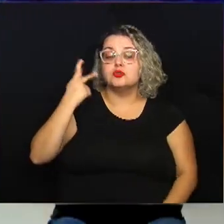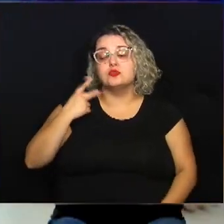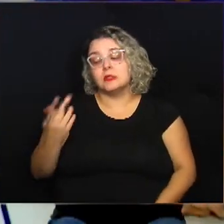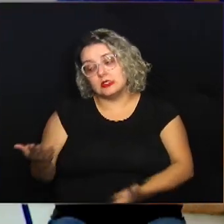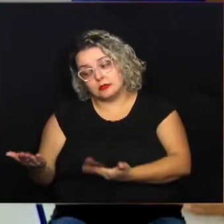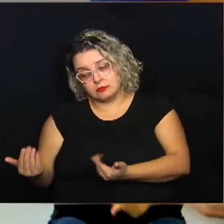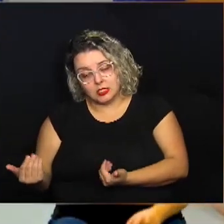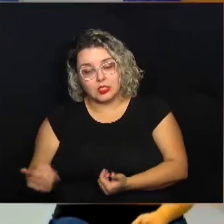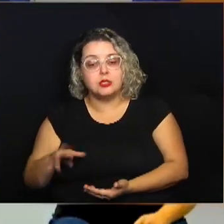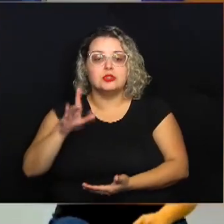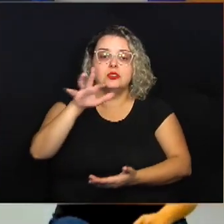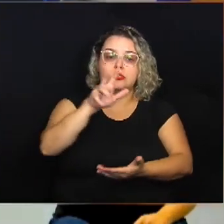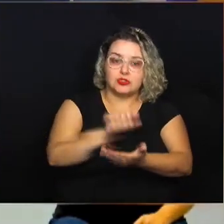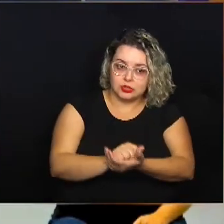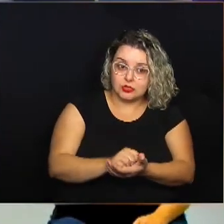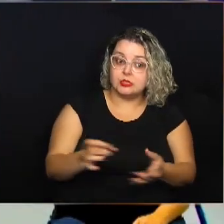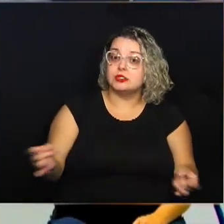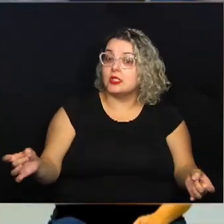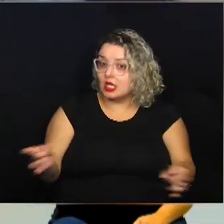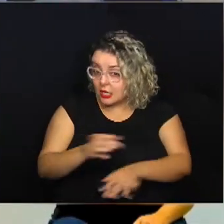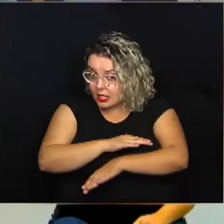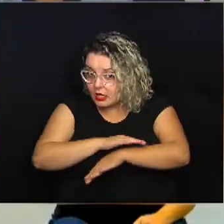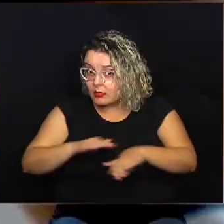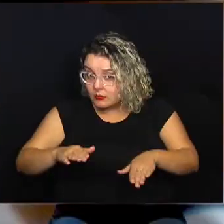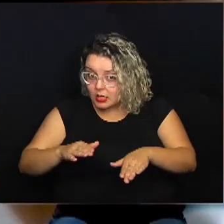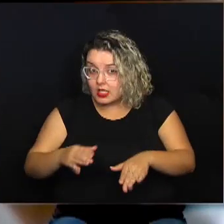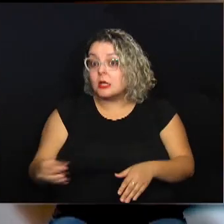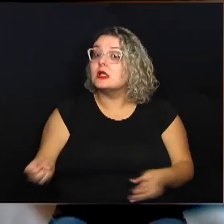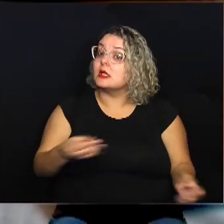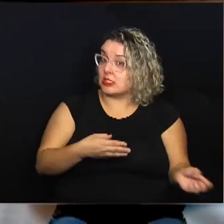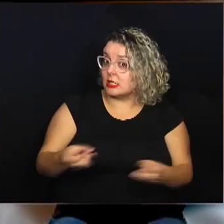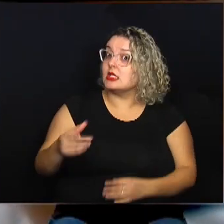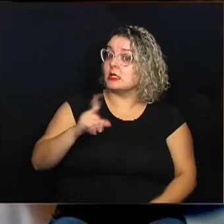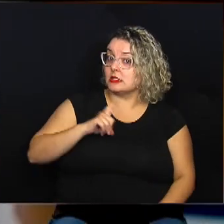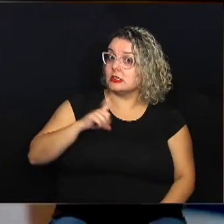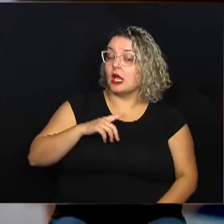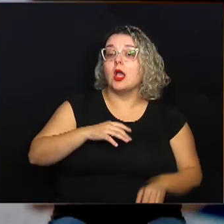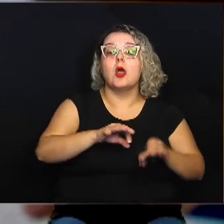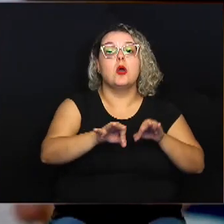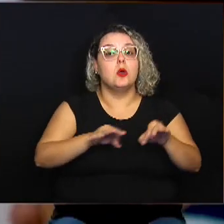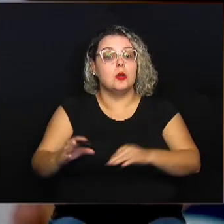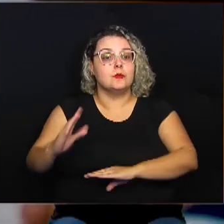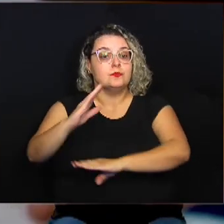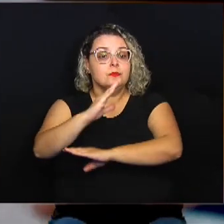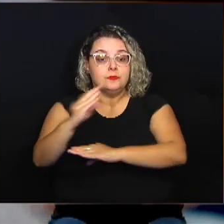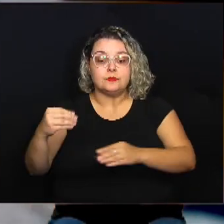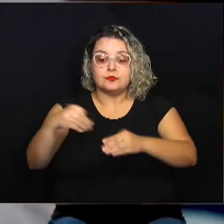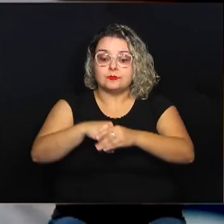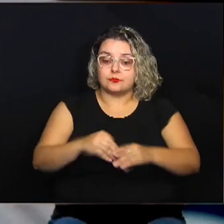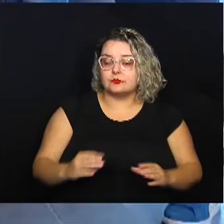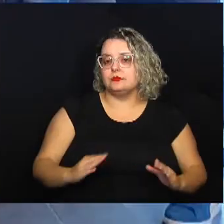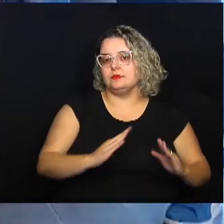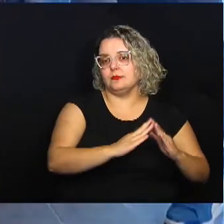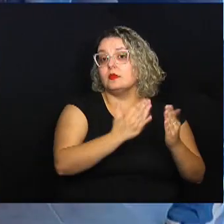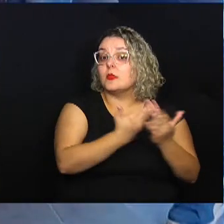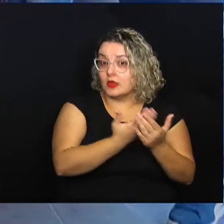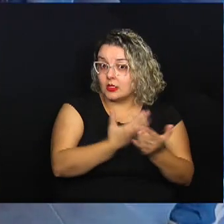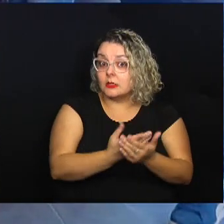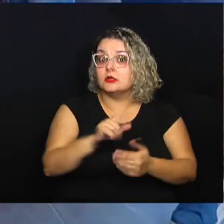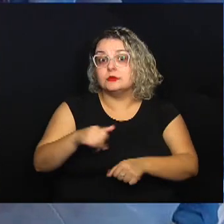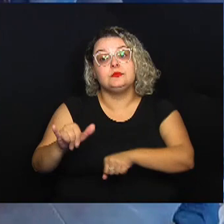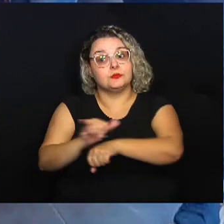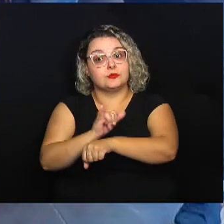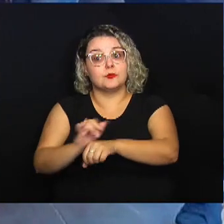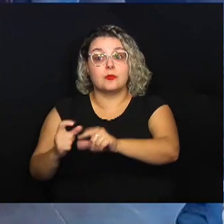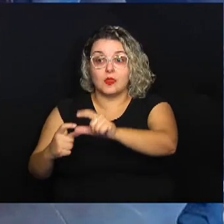com as inscrições já encerradas, que traz uma novidade, o projeto Câmara nas Escolas, que tem como ferramenta um